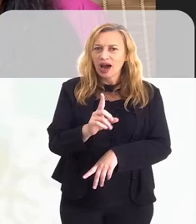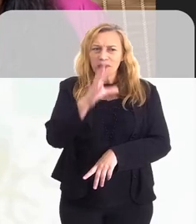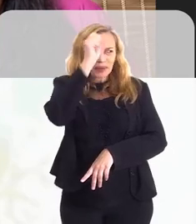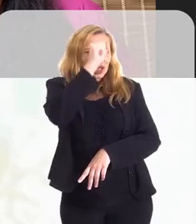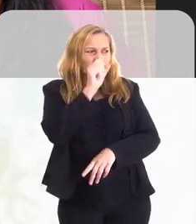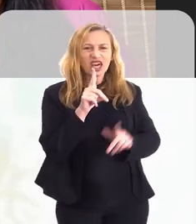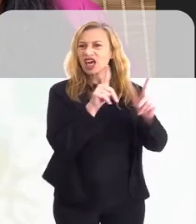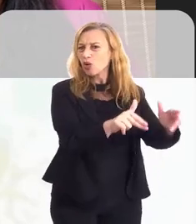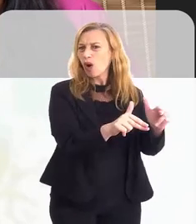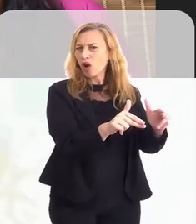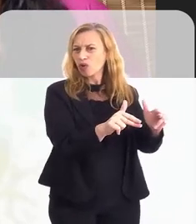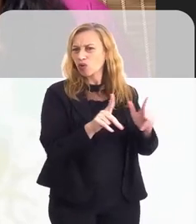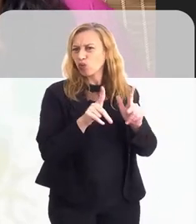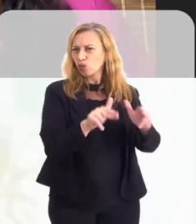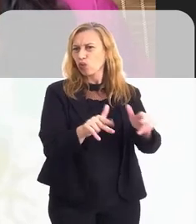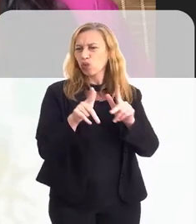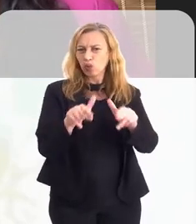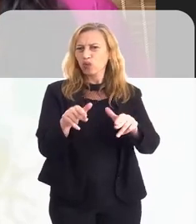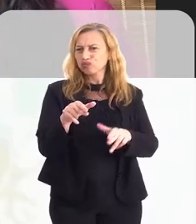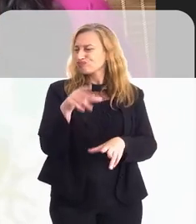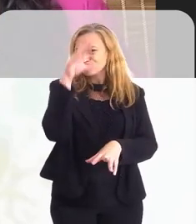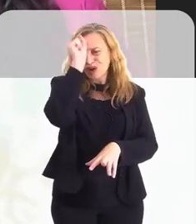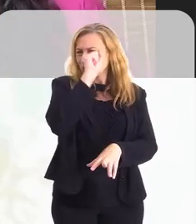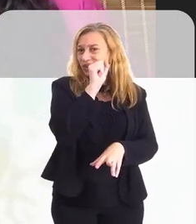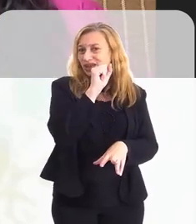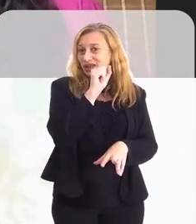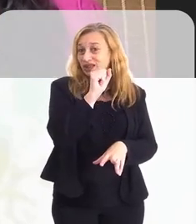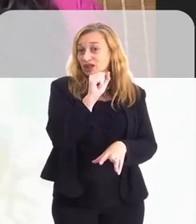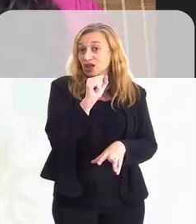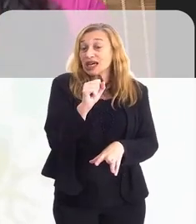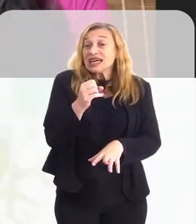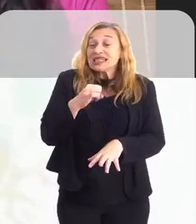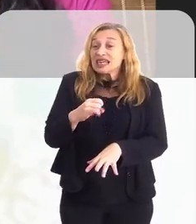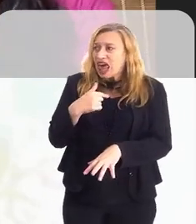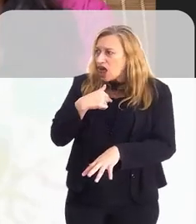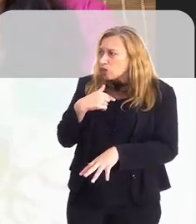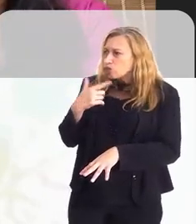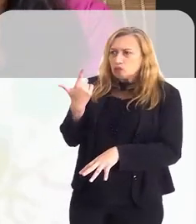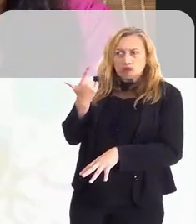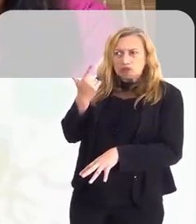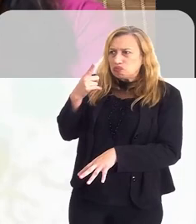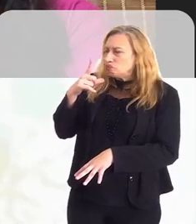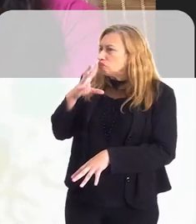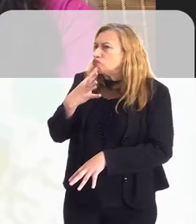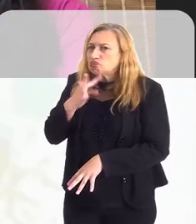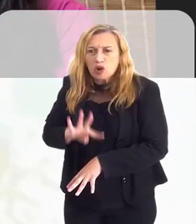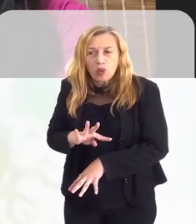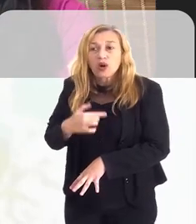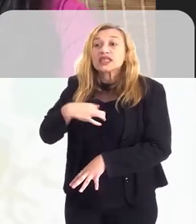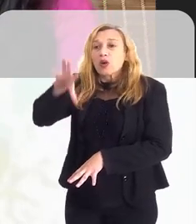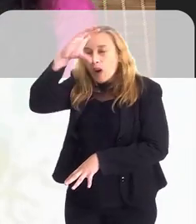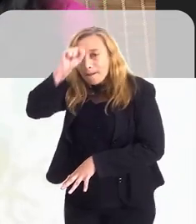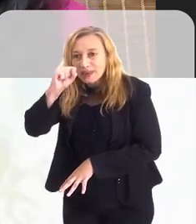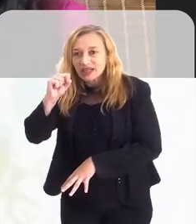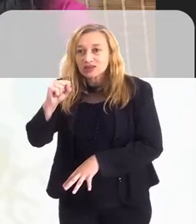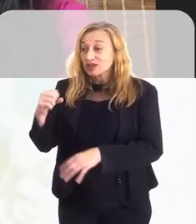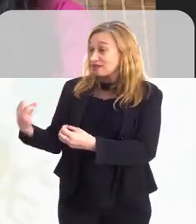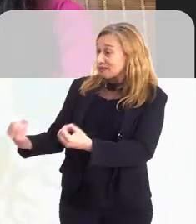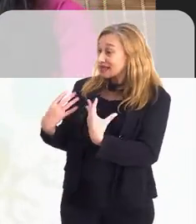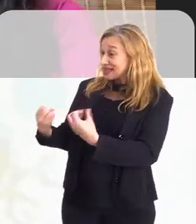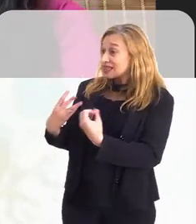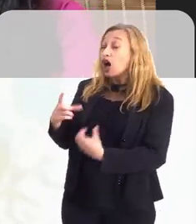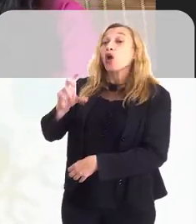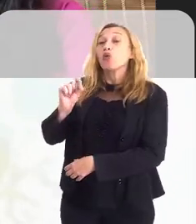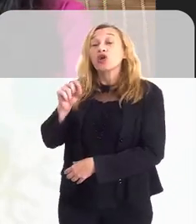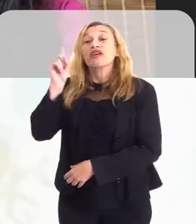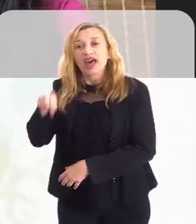com o que é semelhante. O que é Claro. semelhante me é conhecido. O que eu não Não vai conheço é o me que vai me ajudar. ensinar. Exatamente. O que vai me